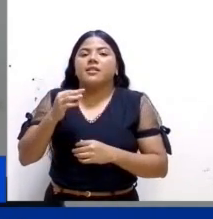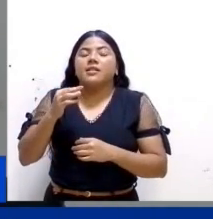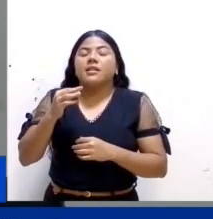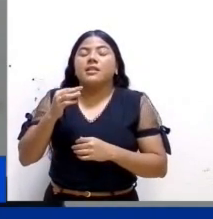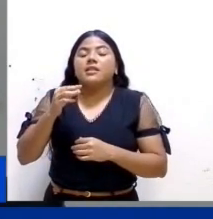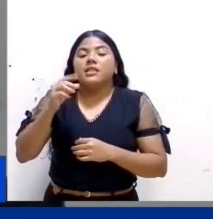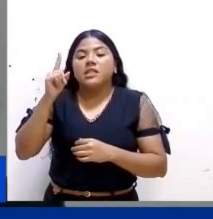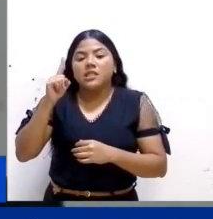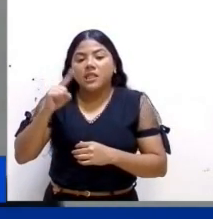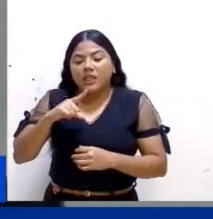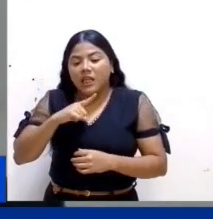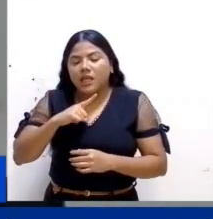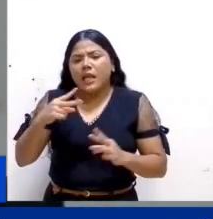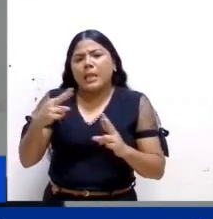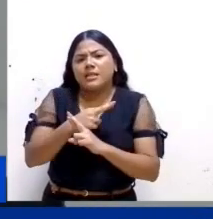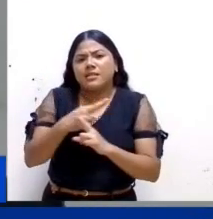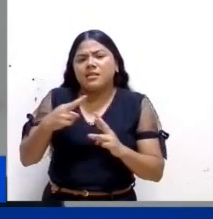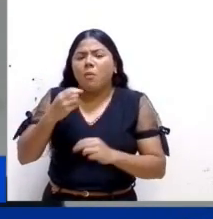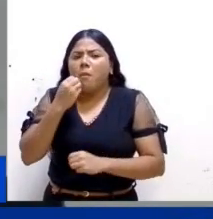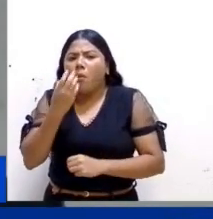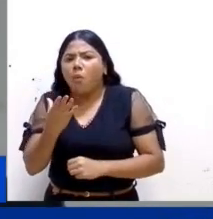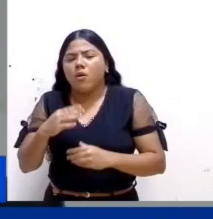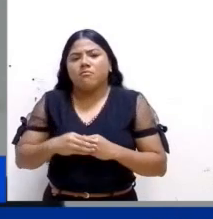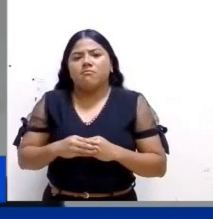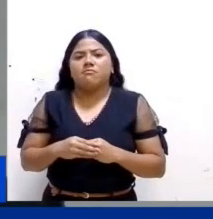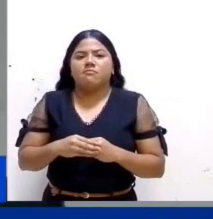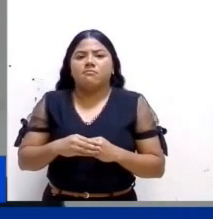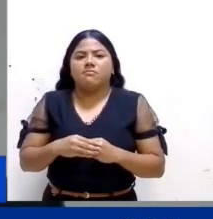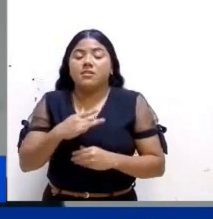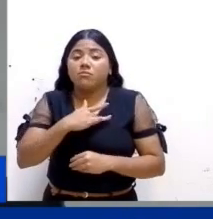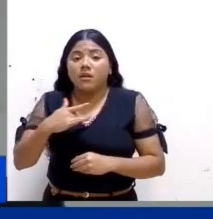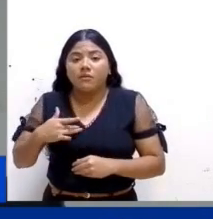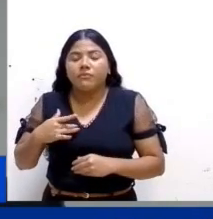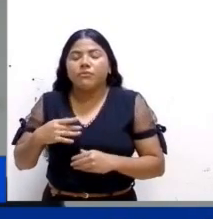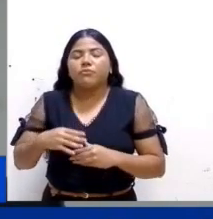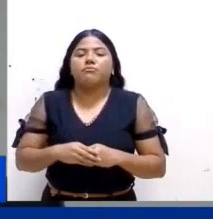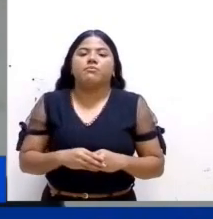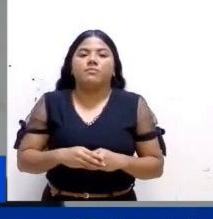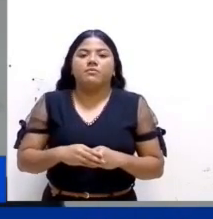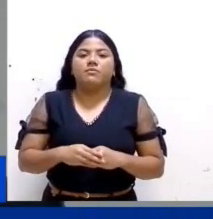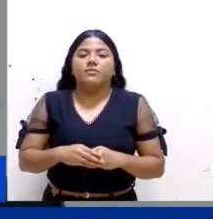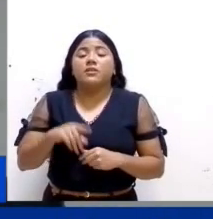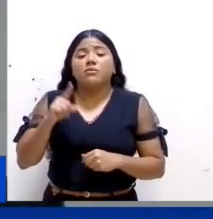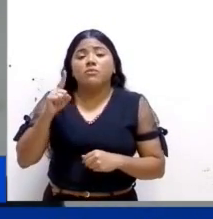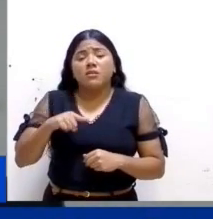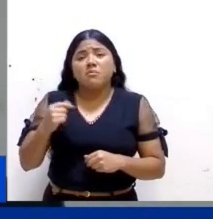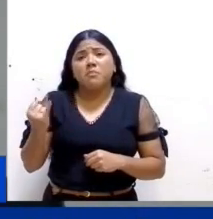Para que nas famílias nasçam pessoas que possam contribuir